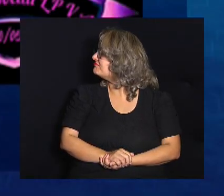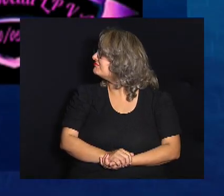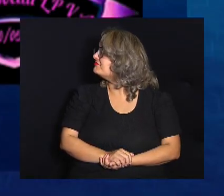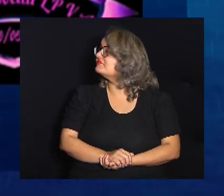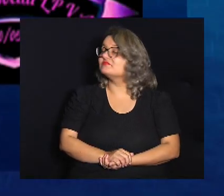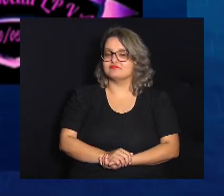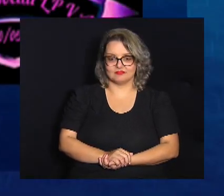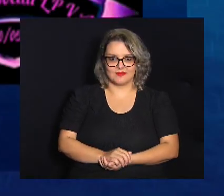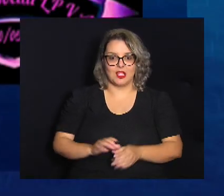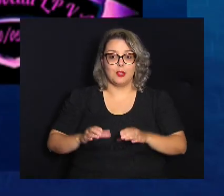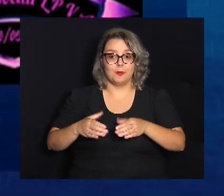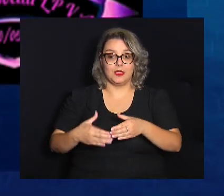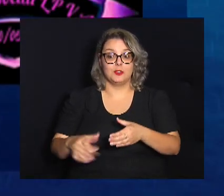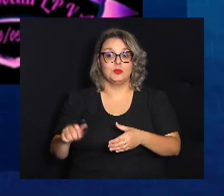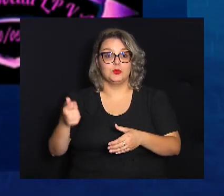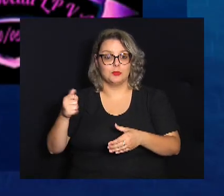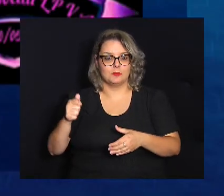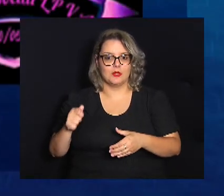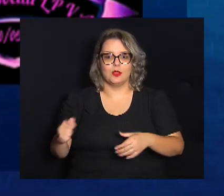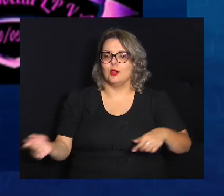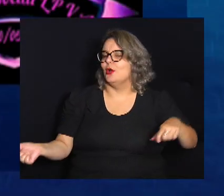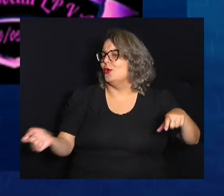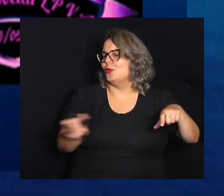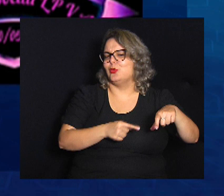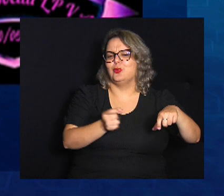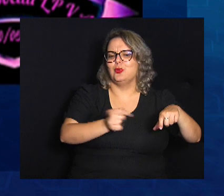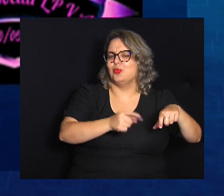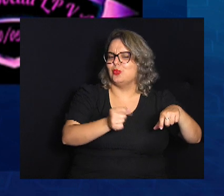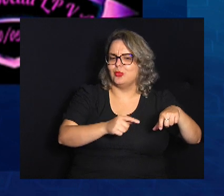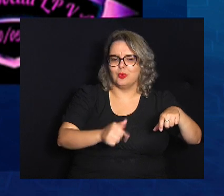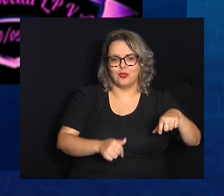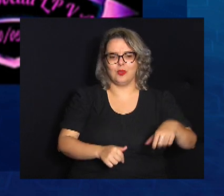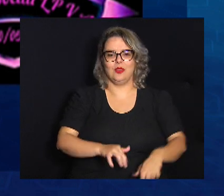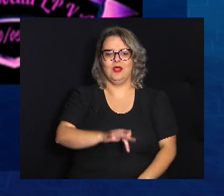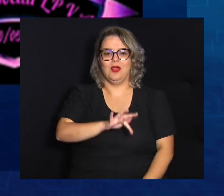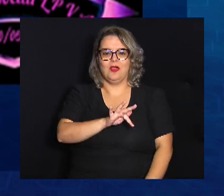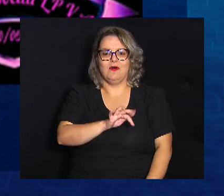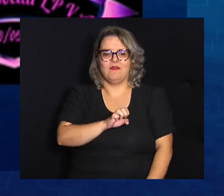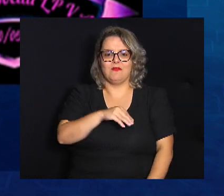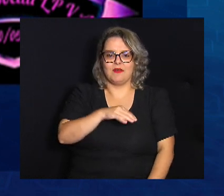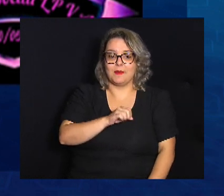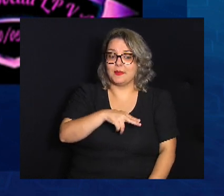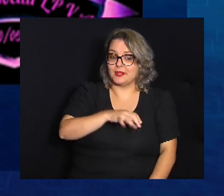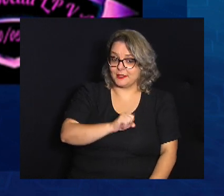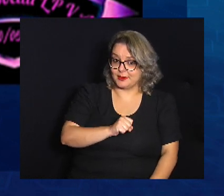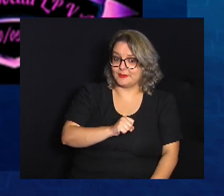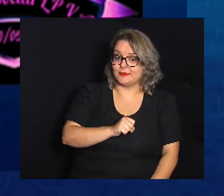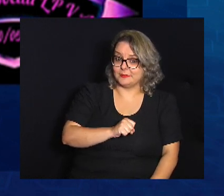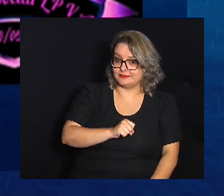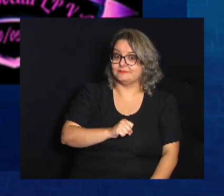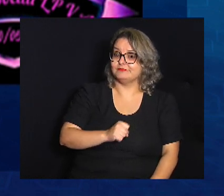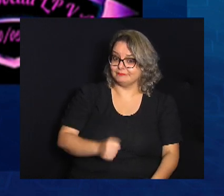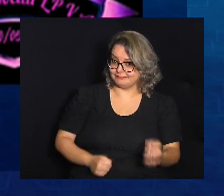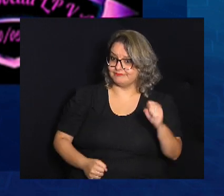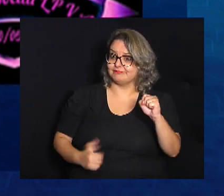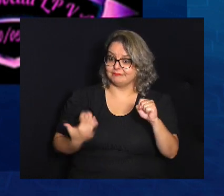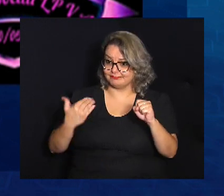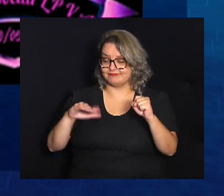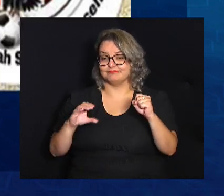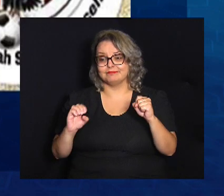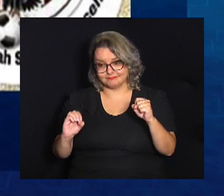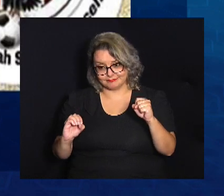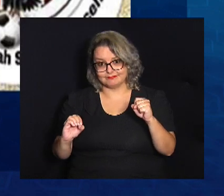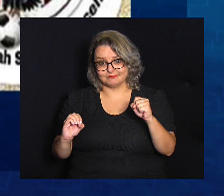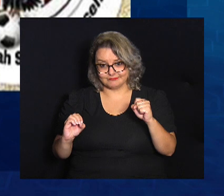Pelo Grupo A, chuva de gols. As meninas do FAO Feminino Campinas golearam por 8-0 a equipe do